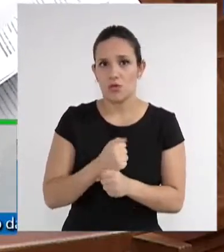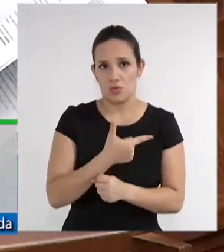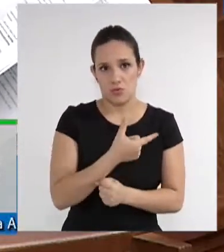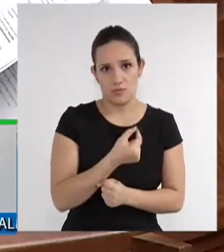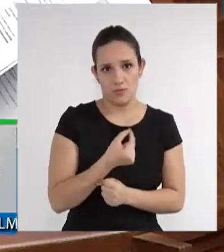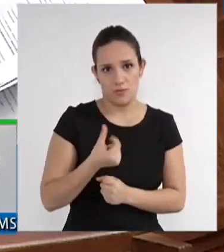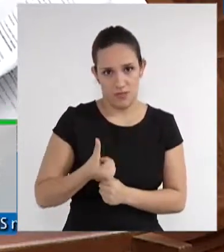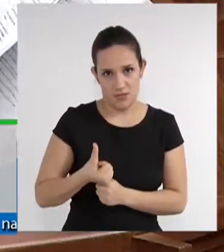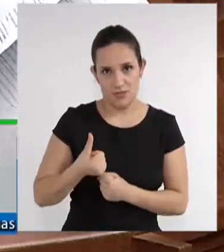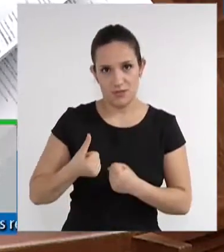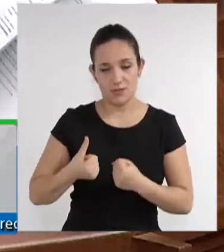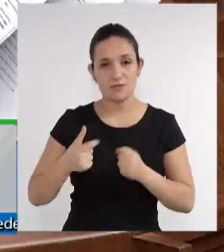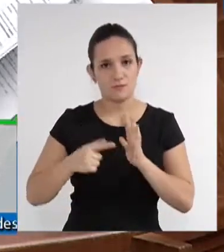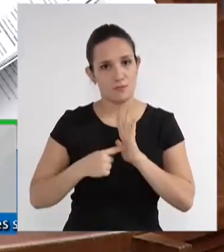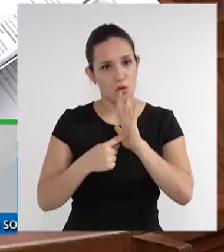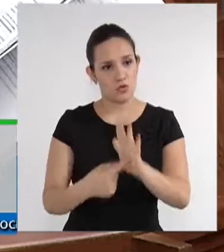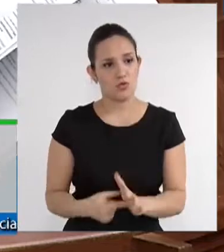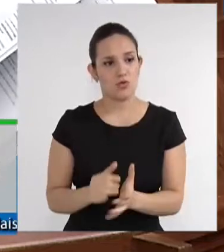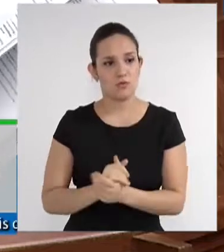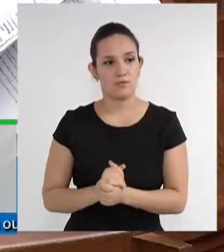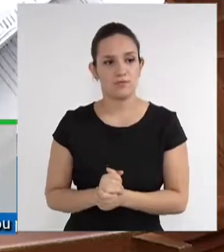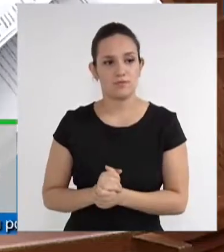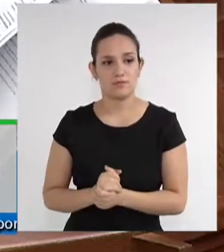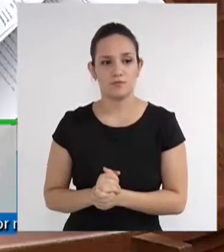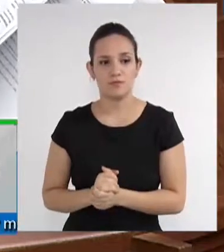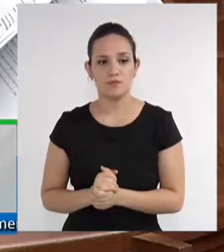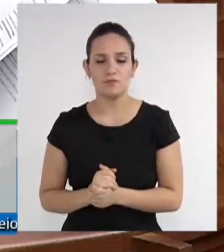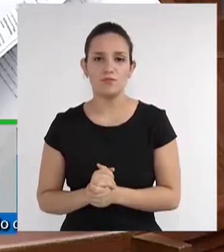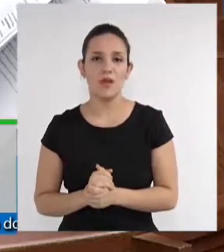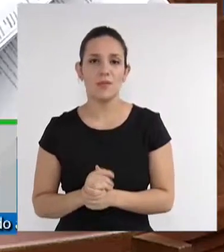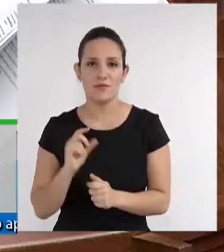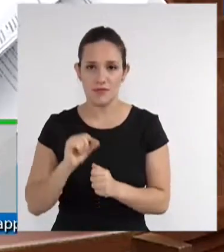2006, mostrando que o custo de uma dispensa